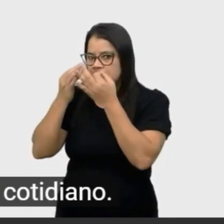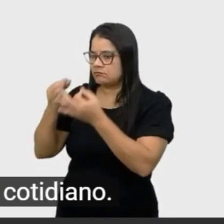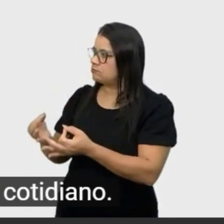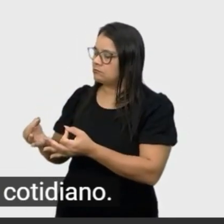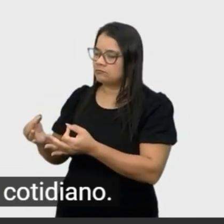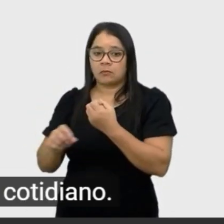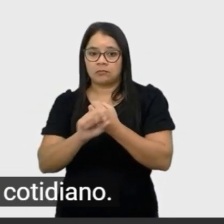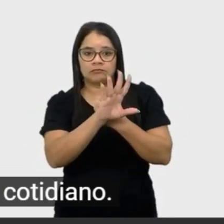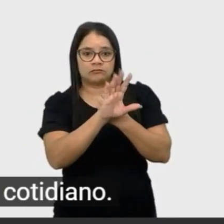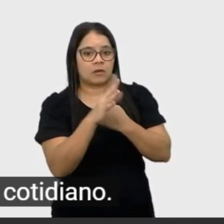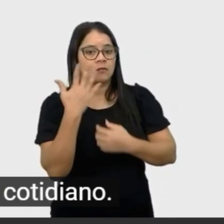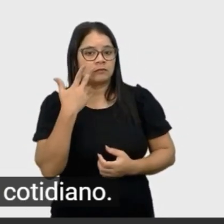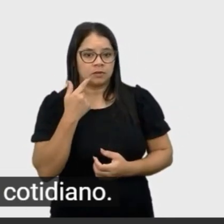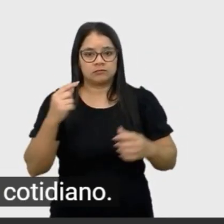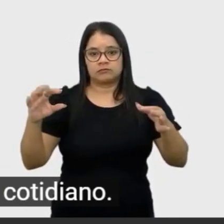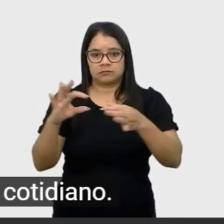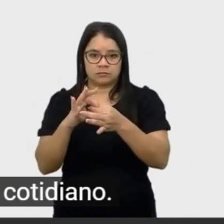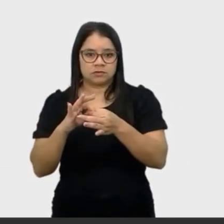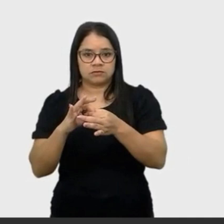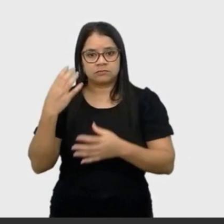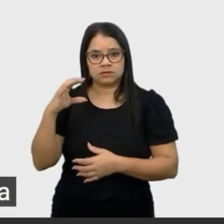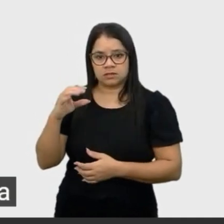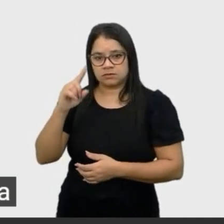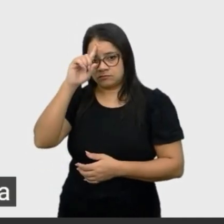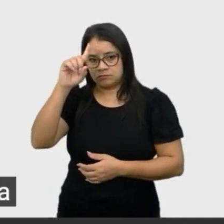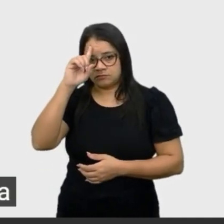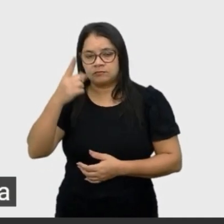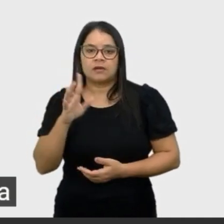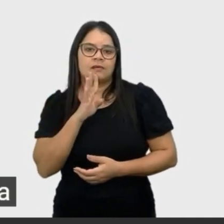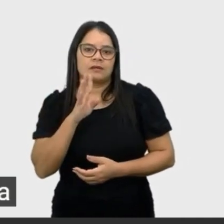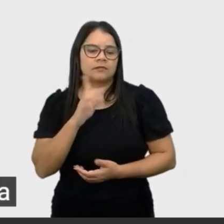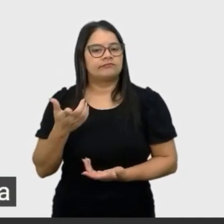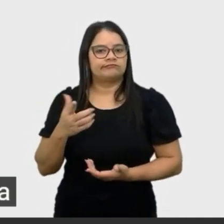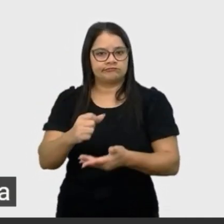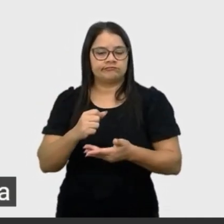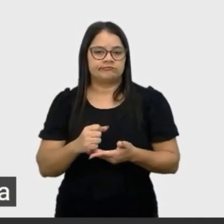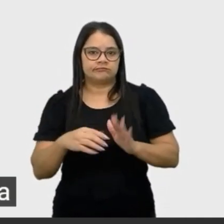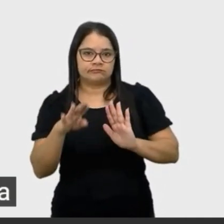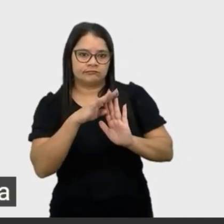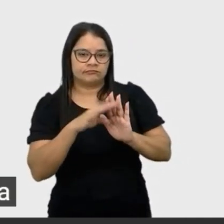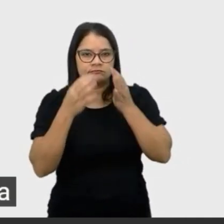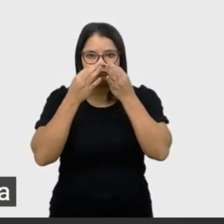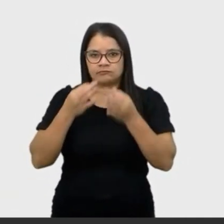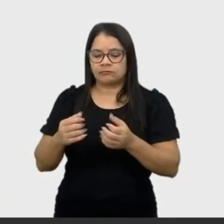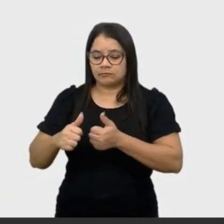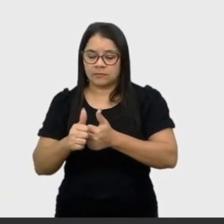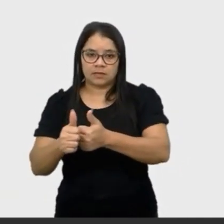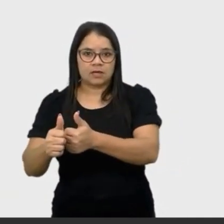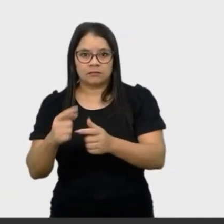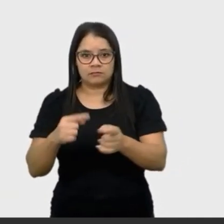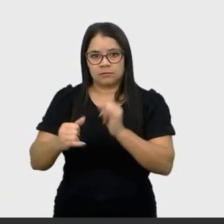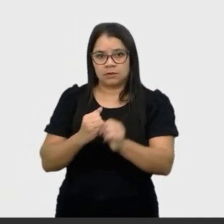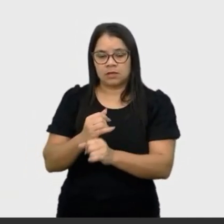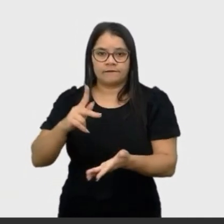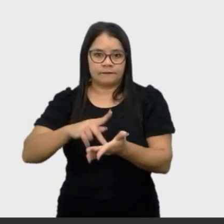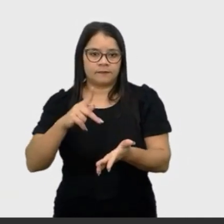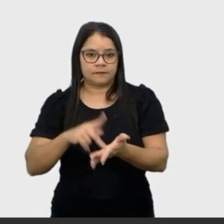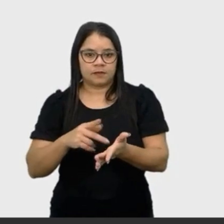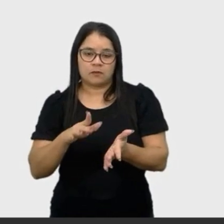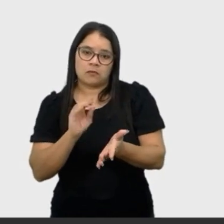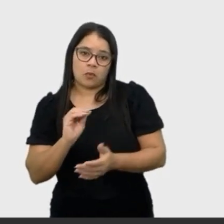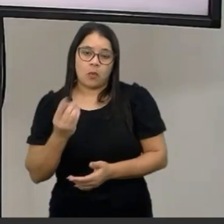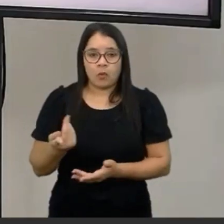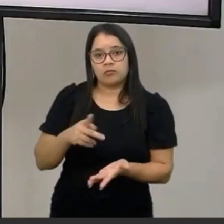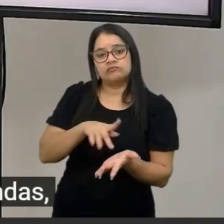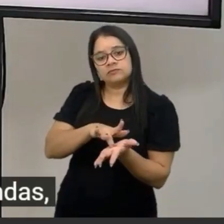os dispositivos automaticamente, conectando ciências ao cotidiano. Legal trazer, professores, uma observação guiada com materiais reais